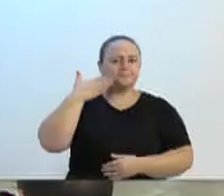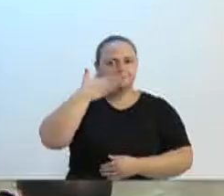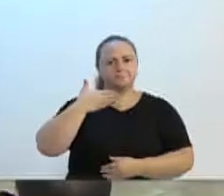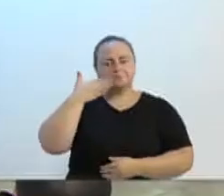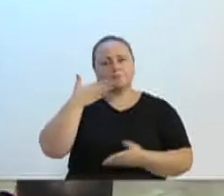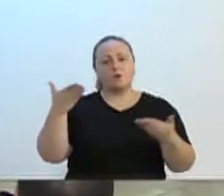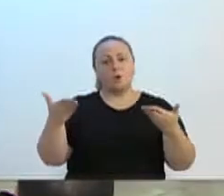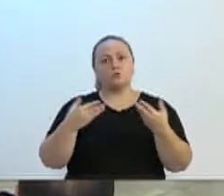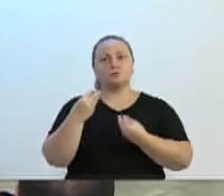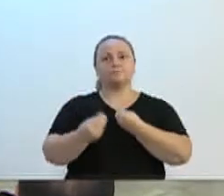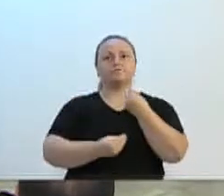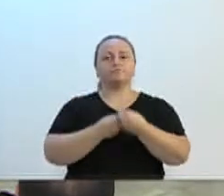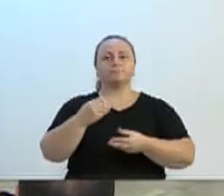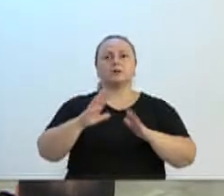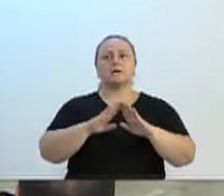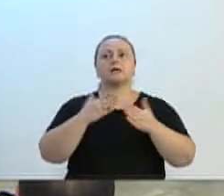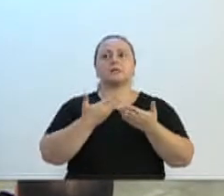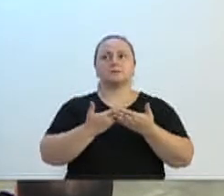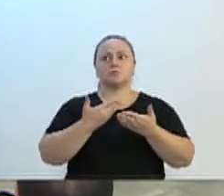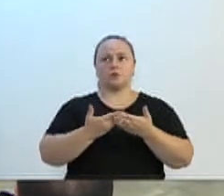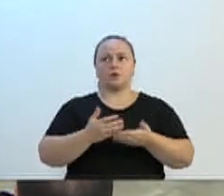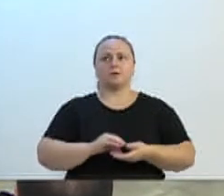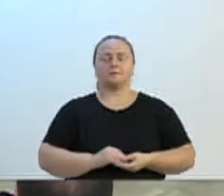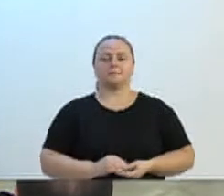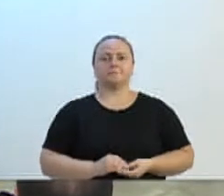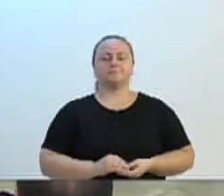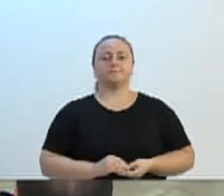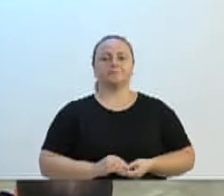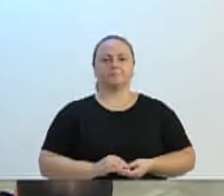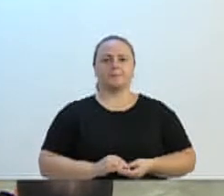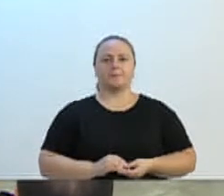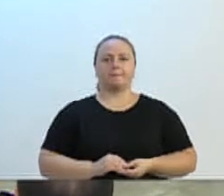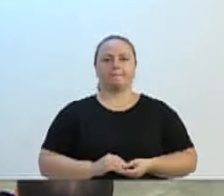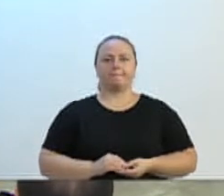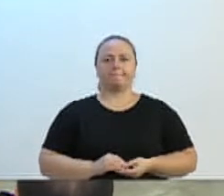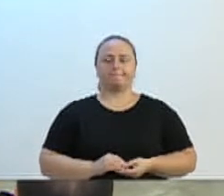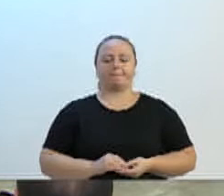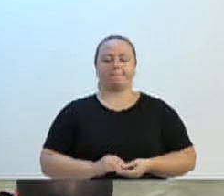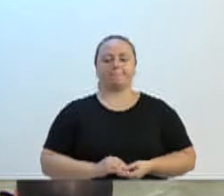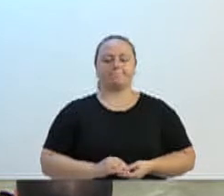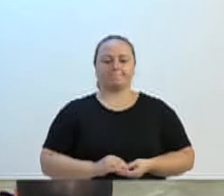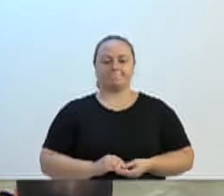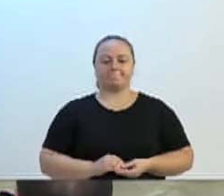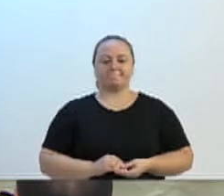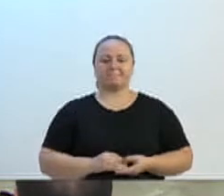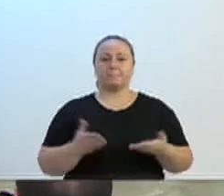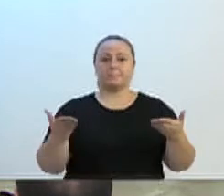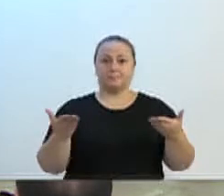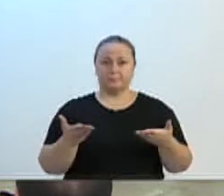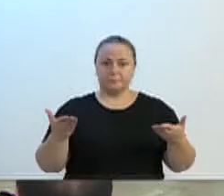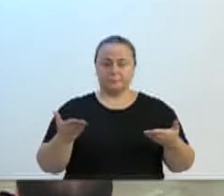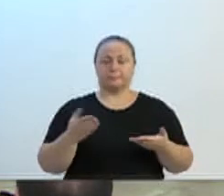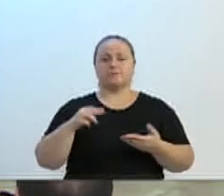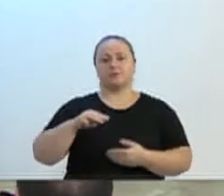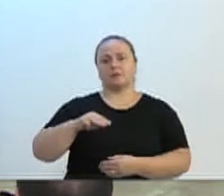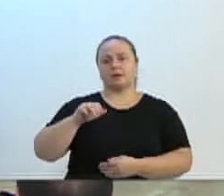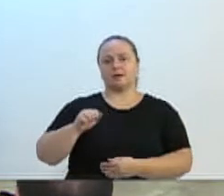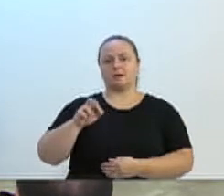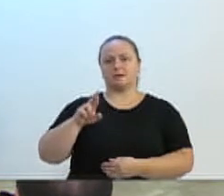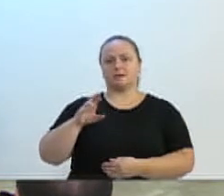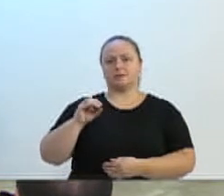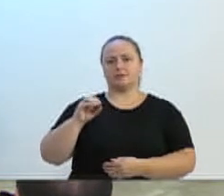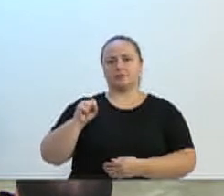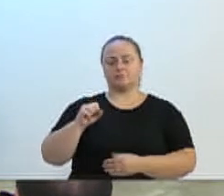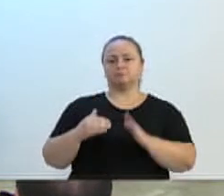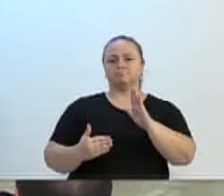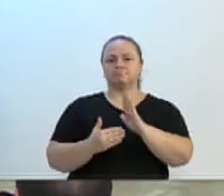das escolas no município de Blumenau. Por favor, professor Marcos, fique à vontade também pelo tempo de até 5